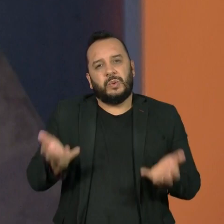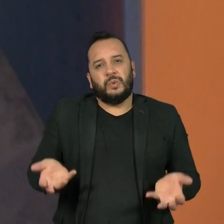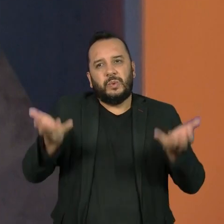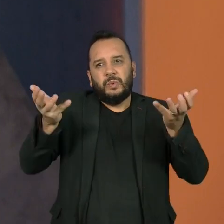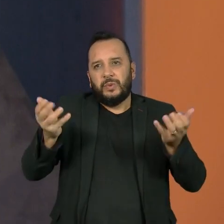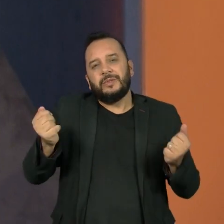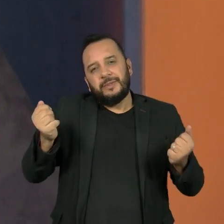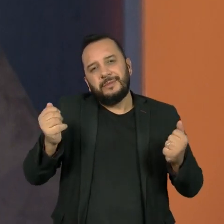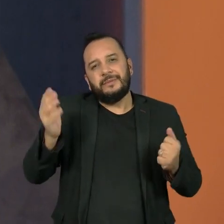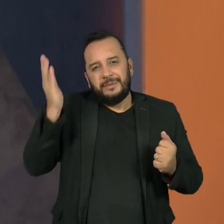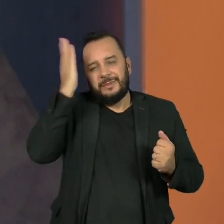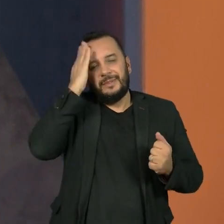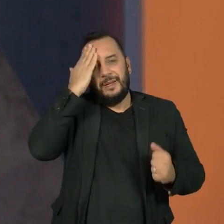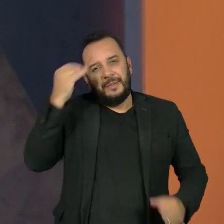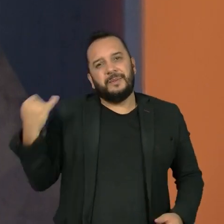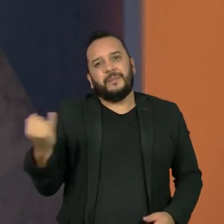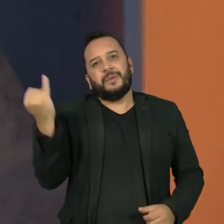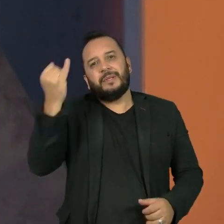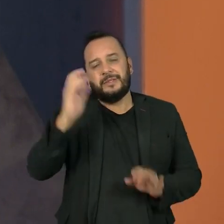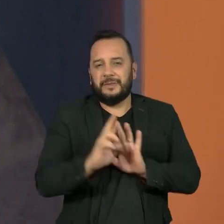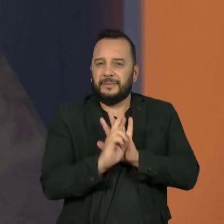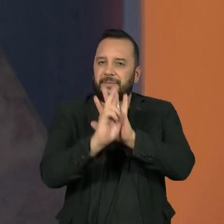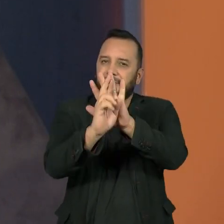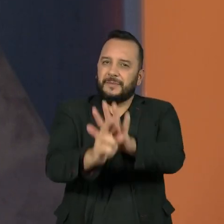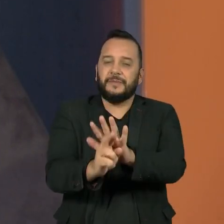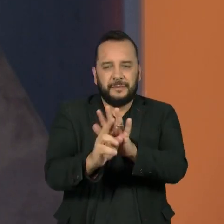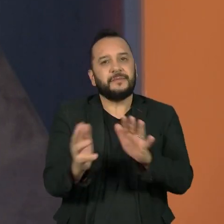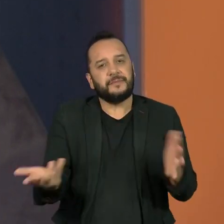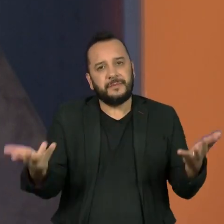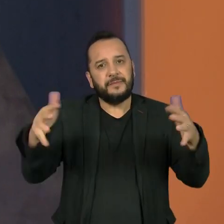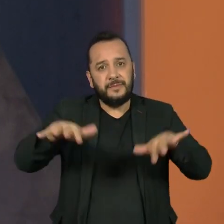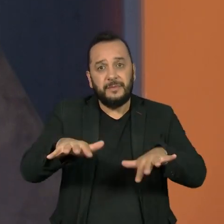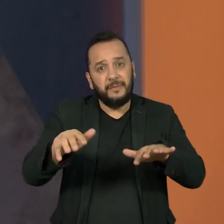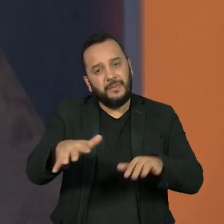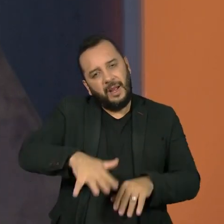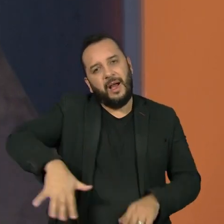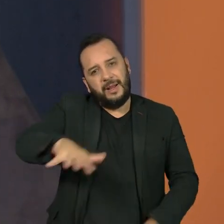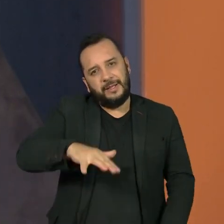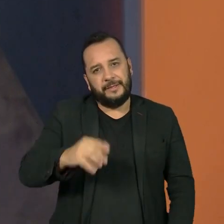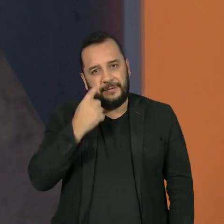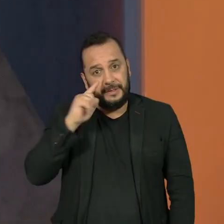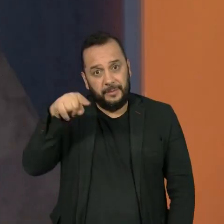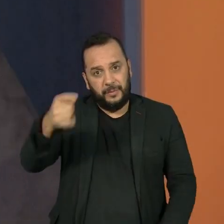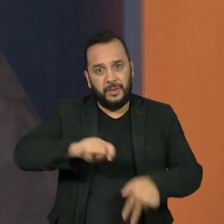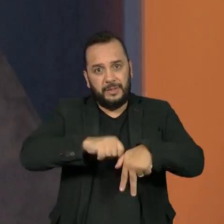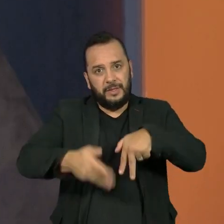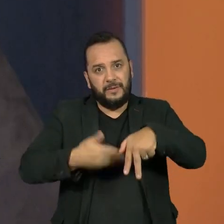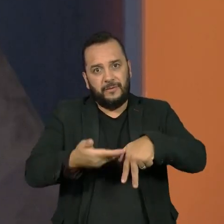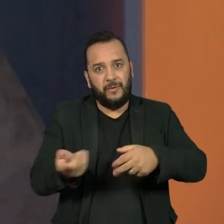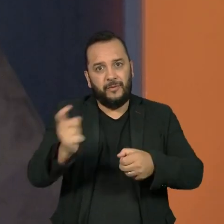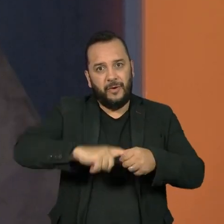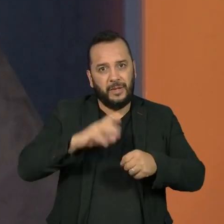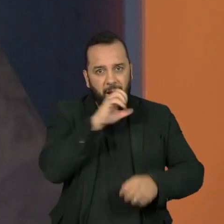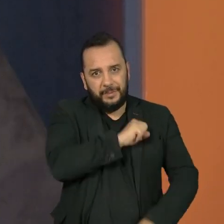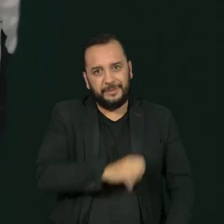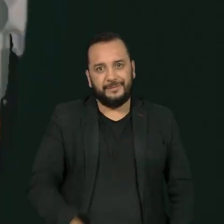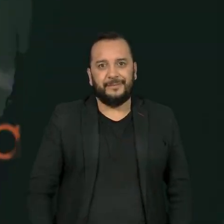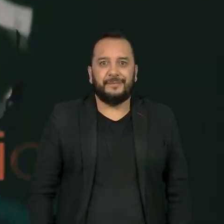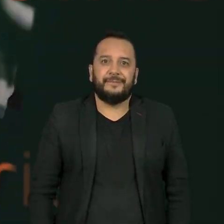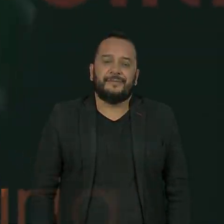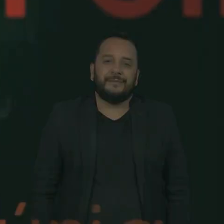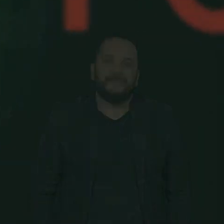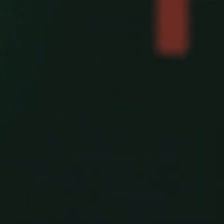reconhecido a crescente importância da representação e inclusão dentro do setor. Não sai daí porque o Negros em Foco volta já já.